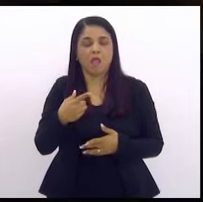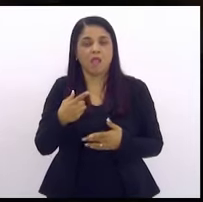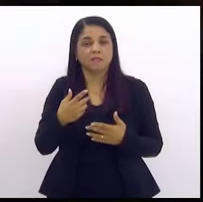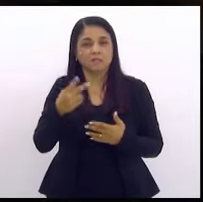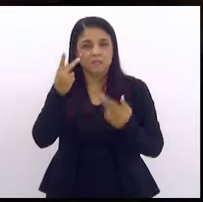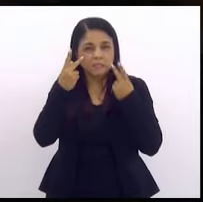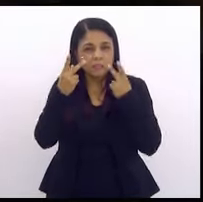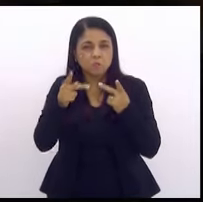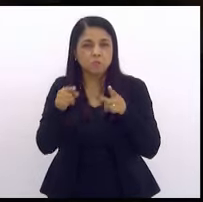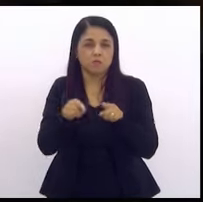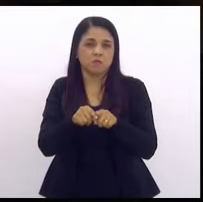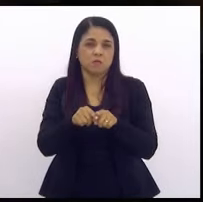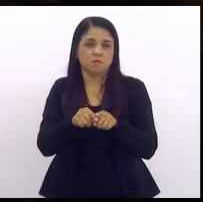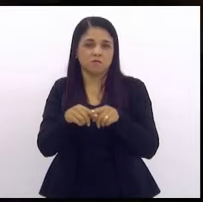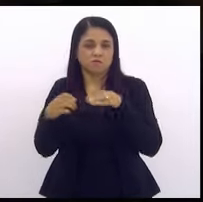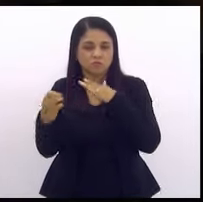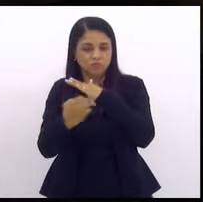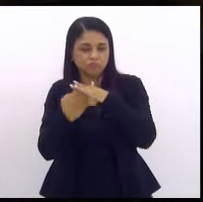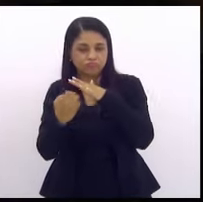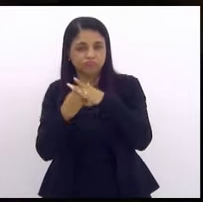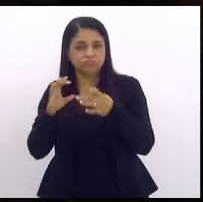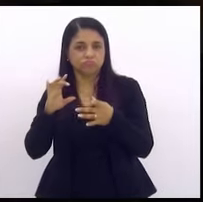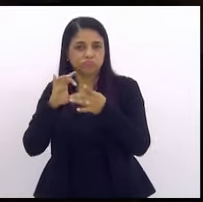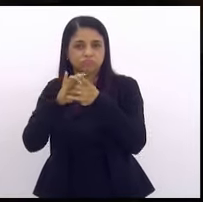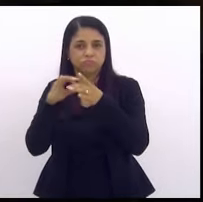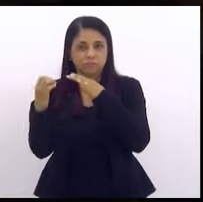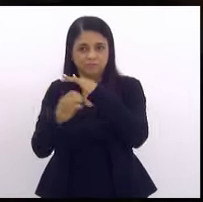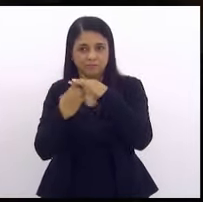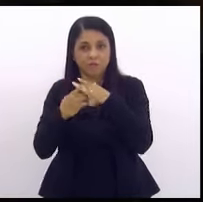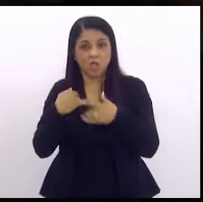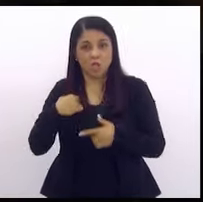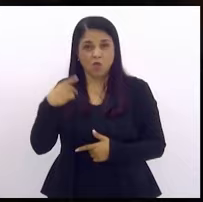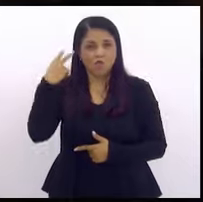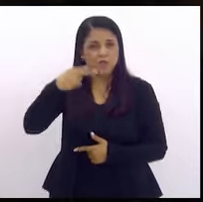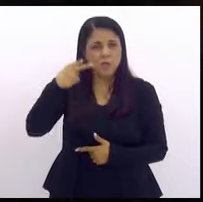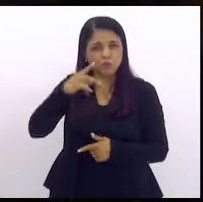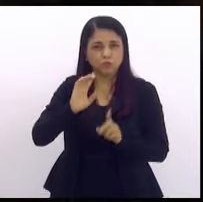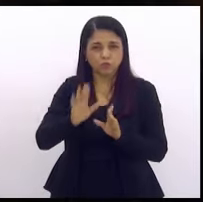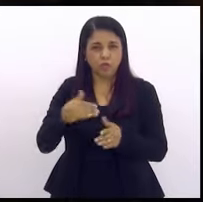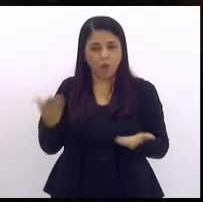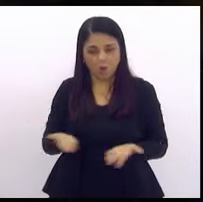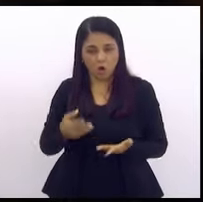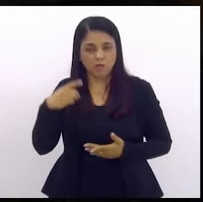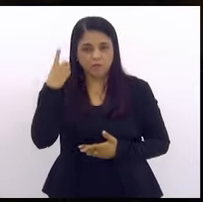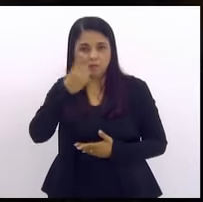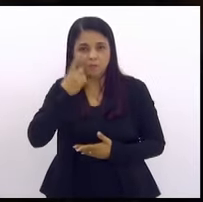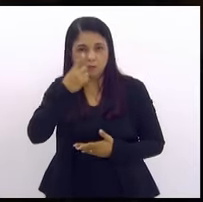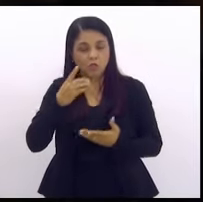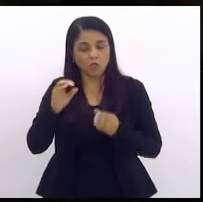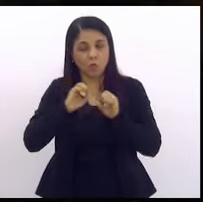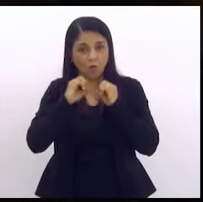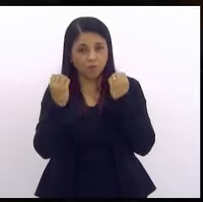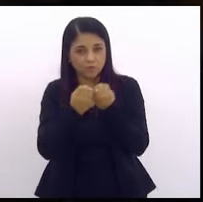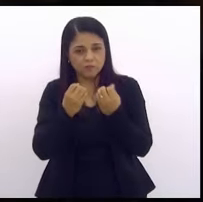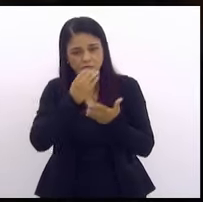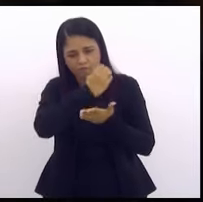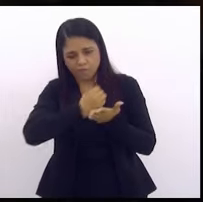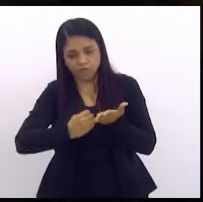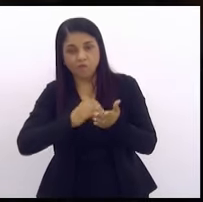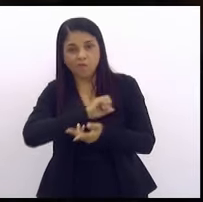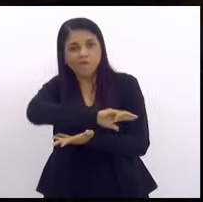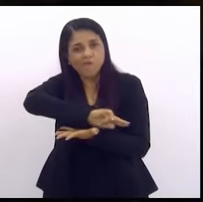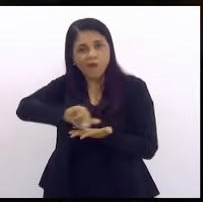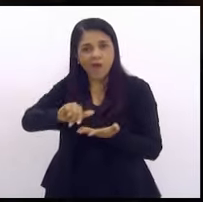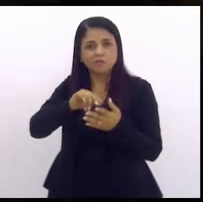de ônibus. Por que não age? Eu fui vereador, eu sou deputado, eu tenho centenas de ofícios relatando a necessidade de reparo nos